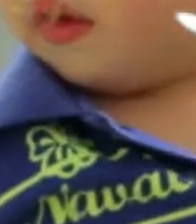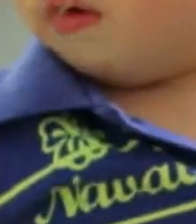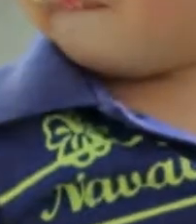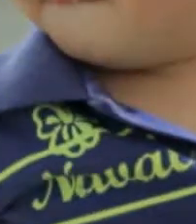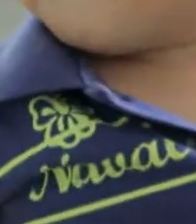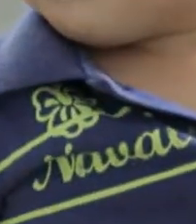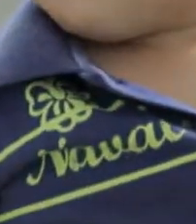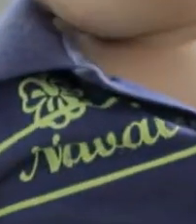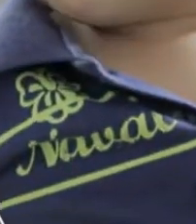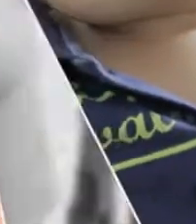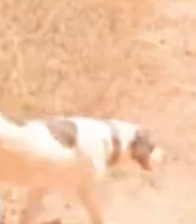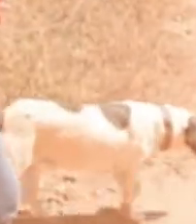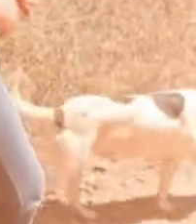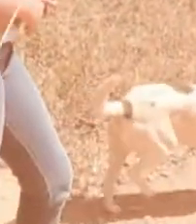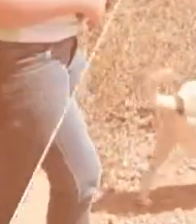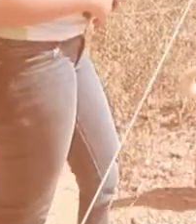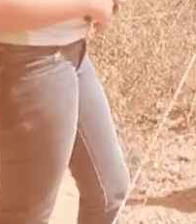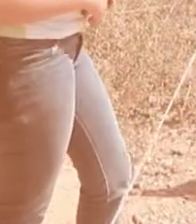Música